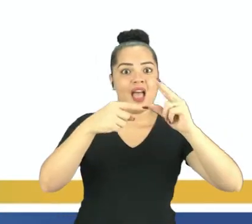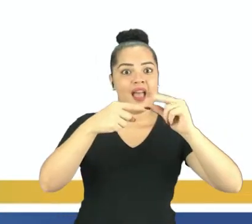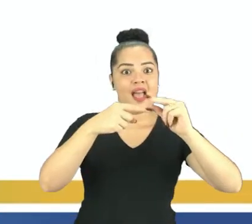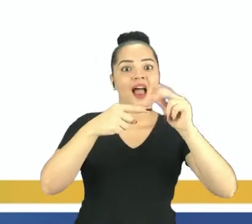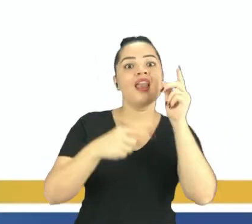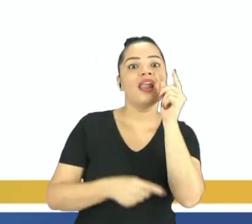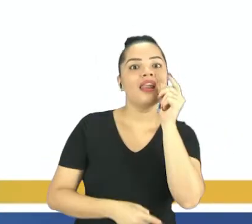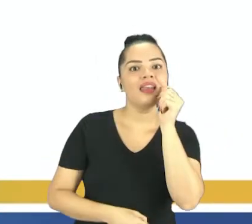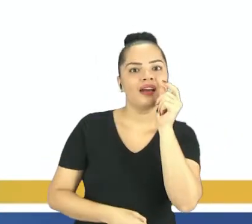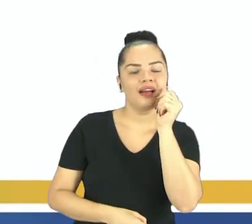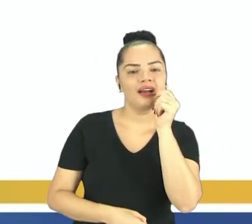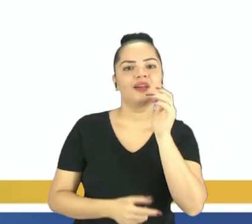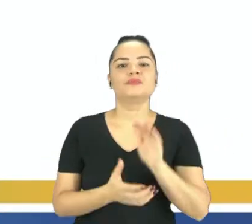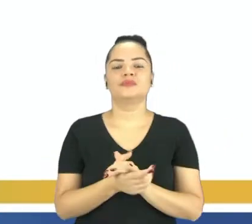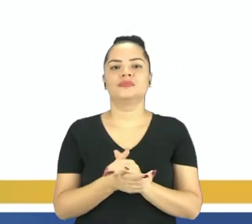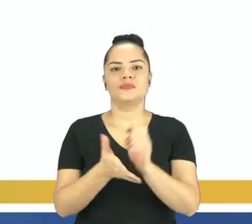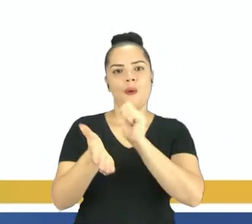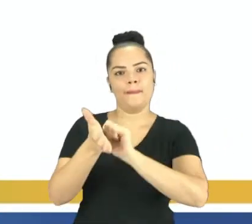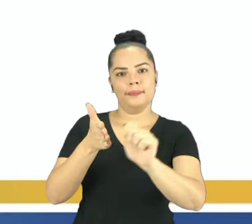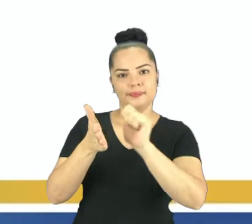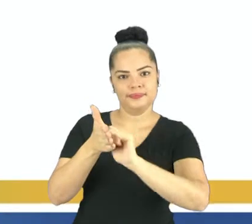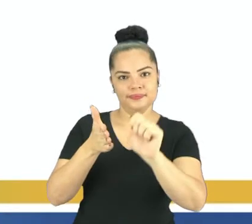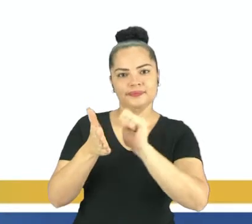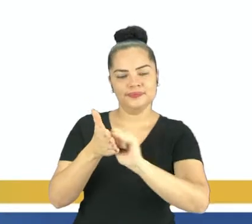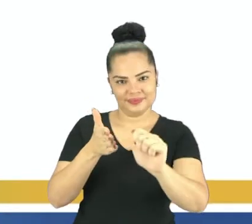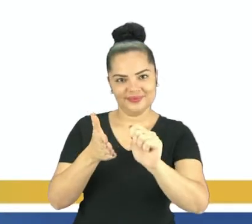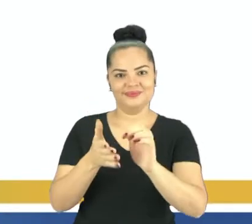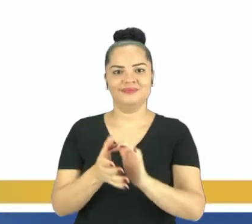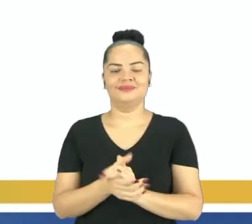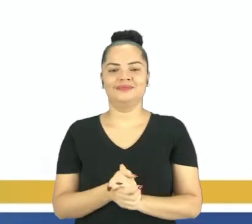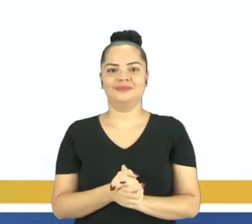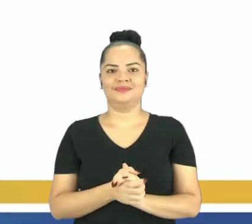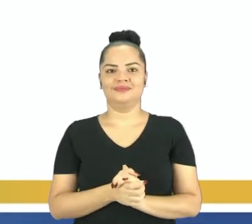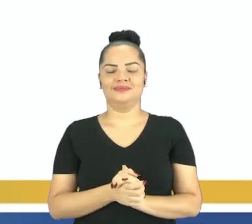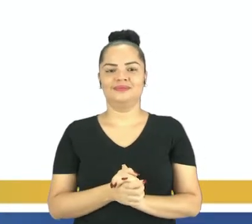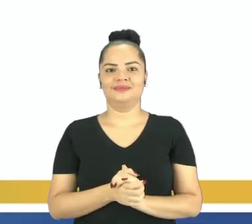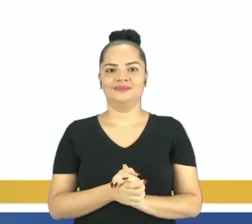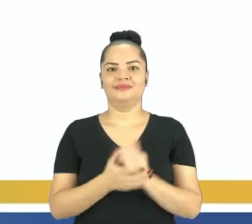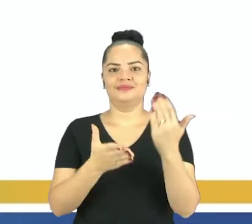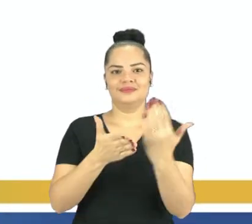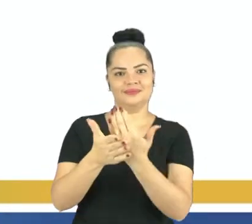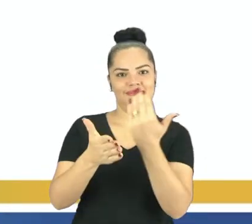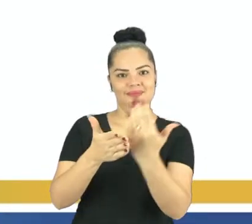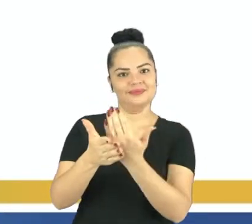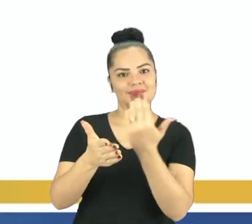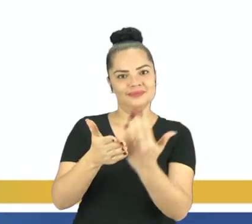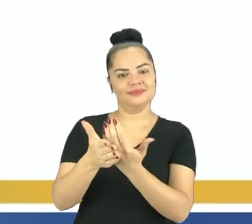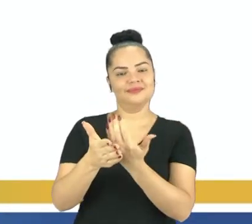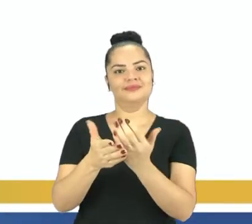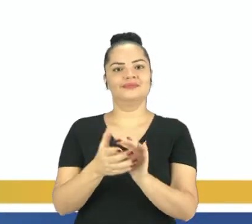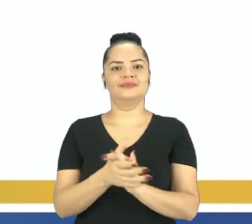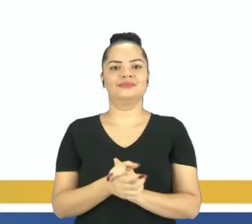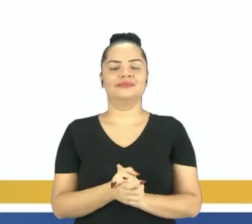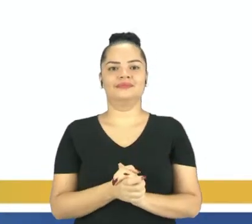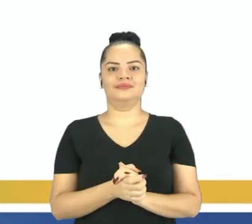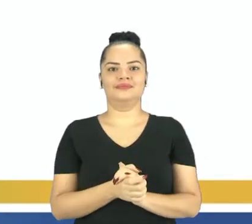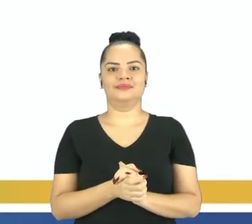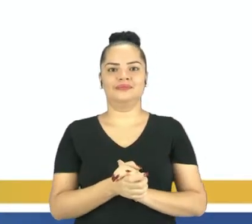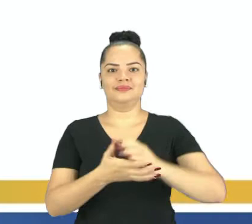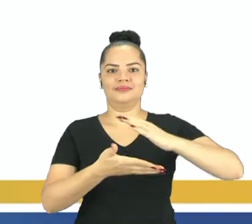né? Eraser, borracha. Book, livro.